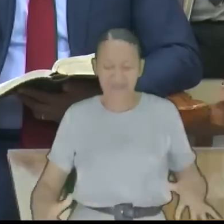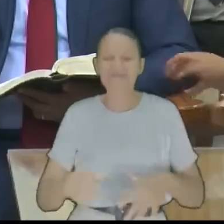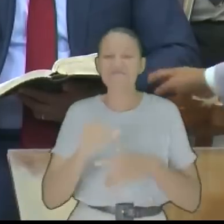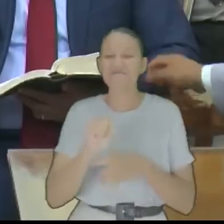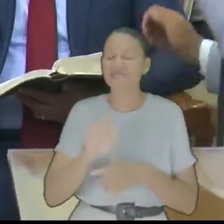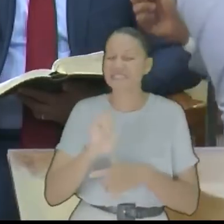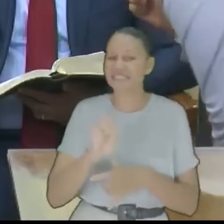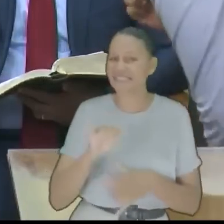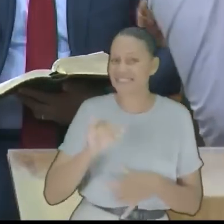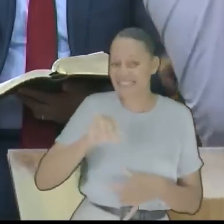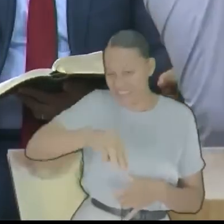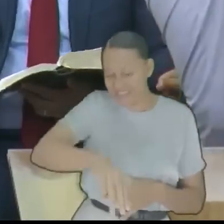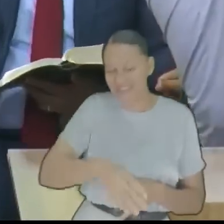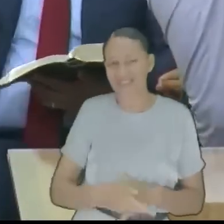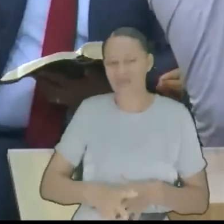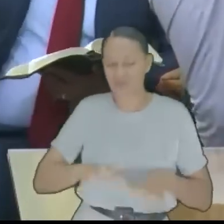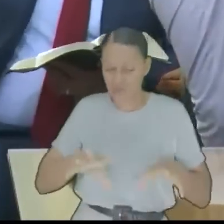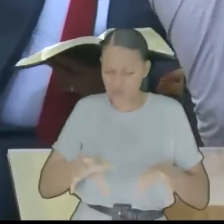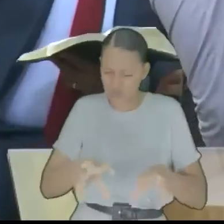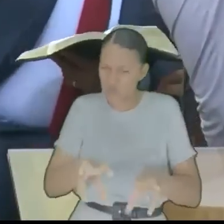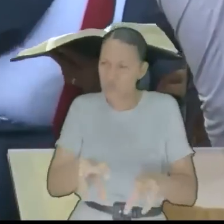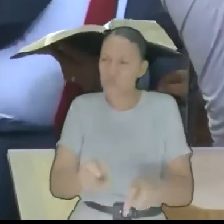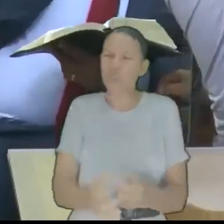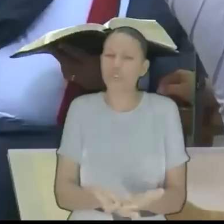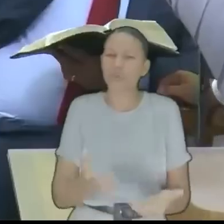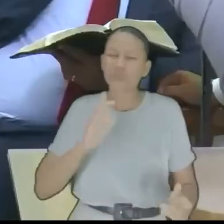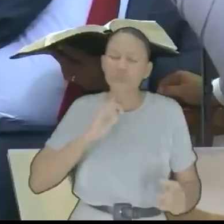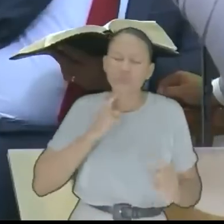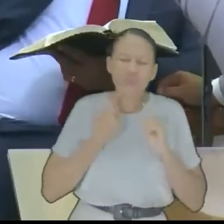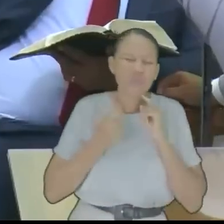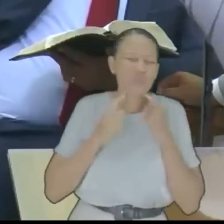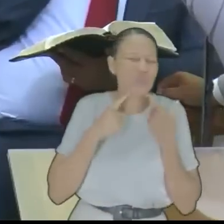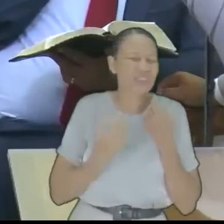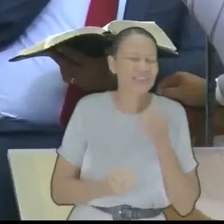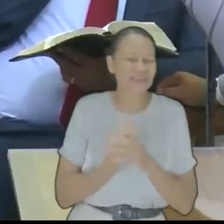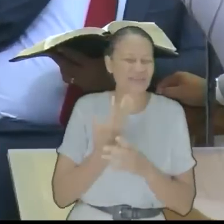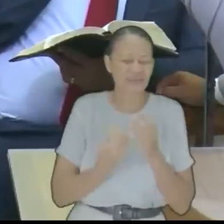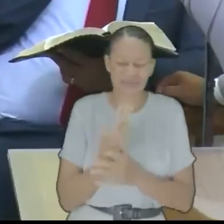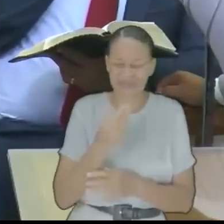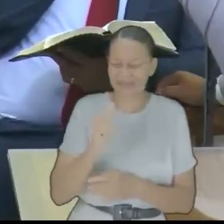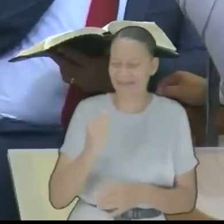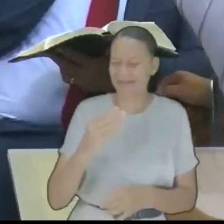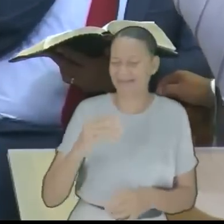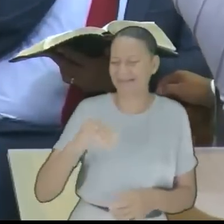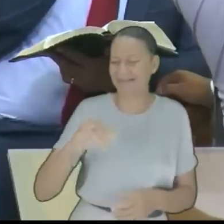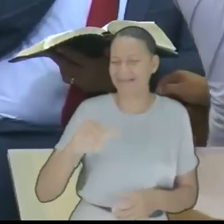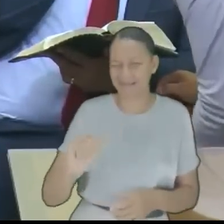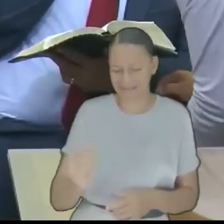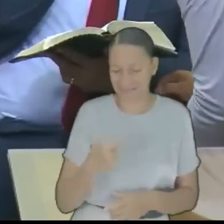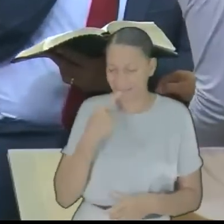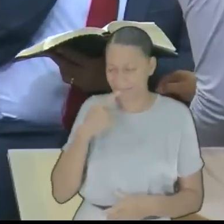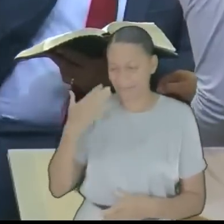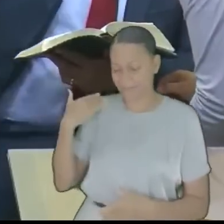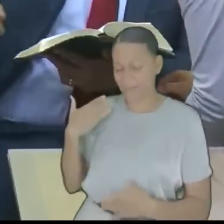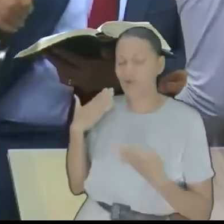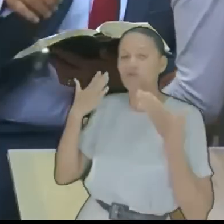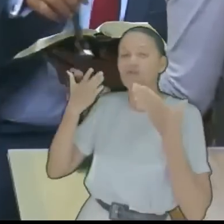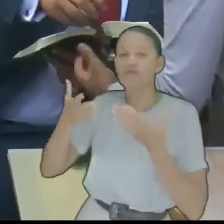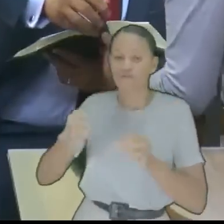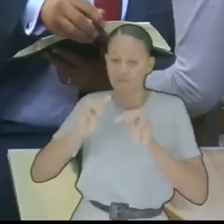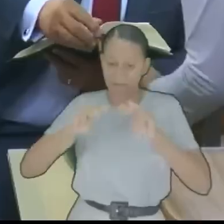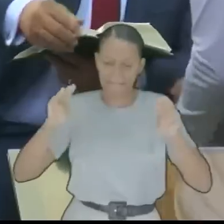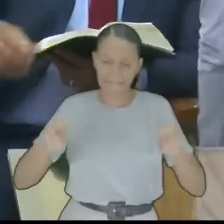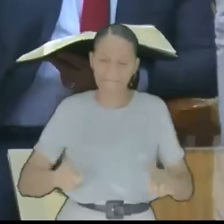vale seco, um vale áspero, um vale que só produz acácia. Eu há pouco tempo fui no Museu